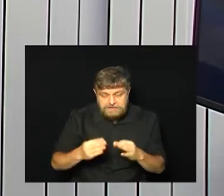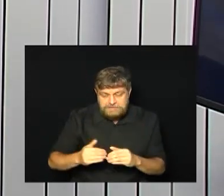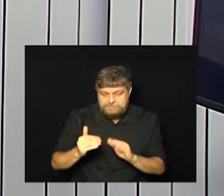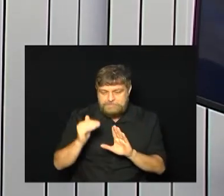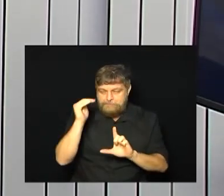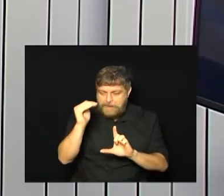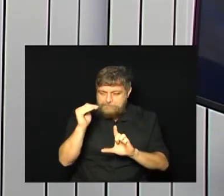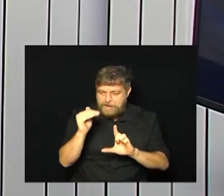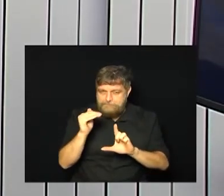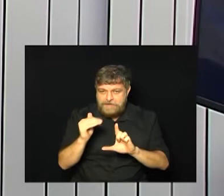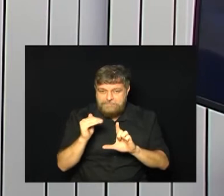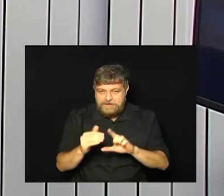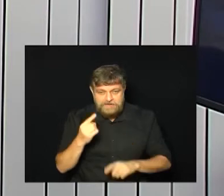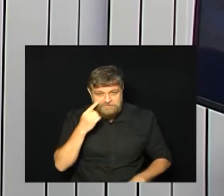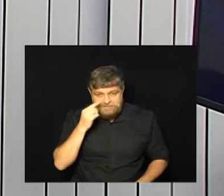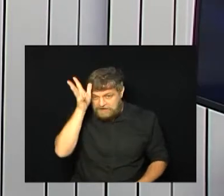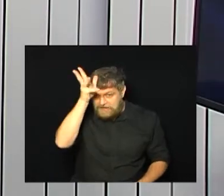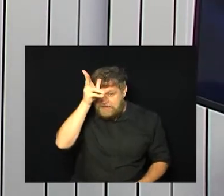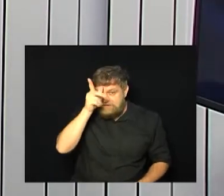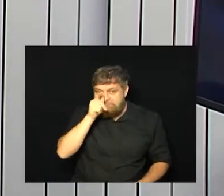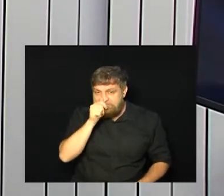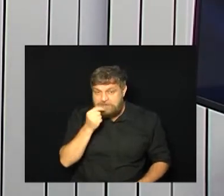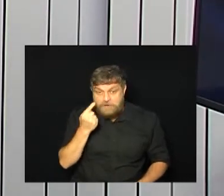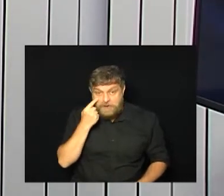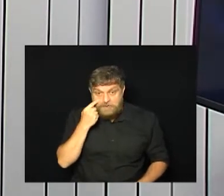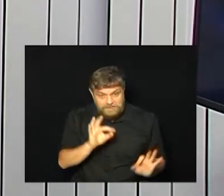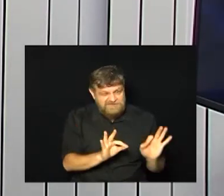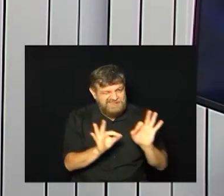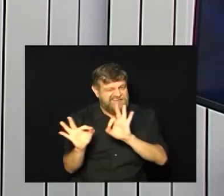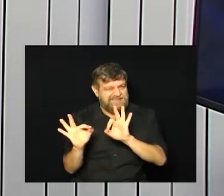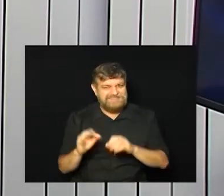passo de um fricassê de frango a partir de agora.